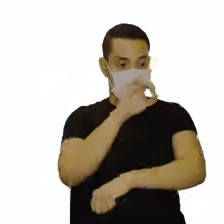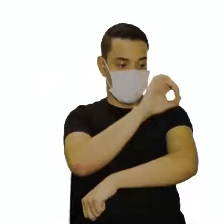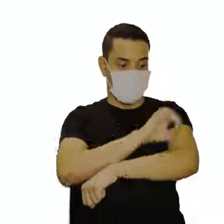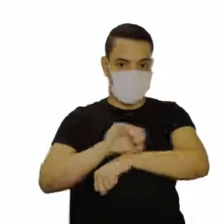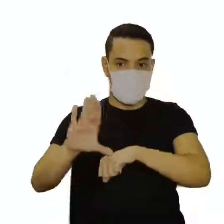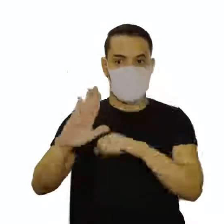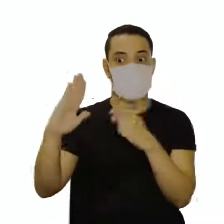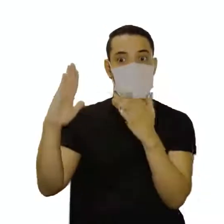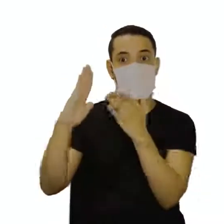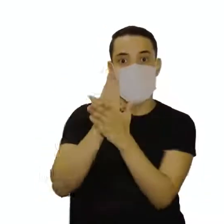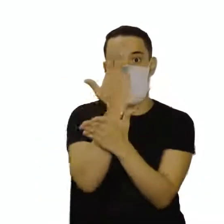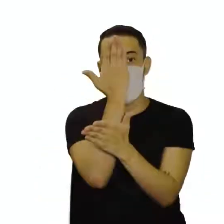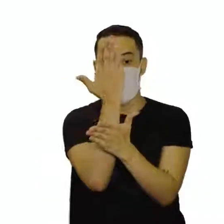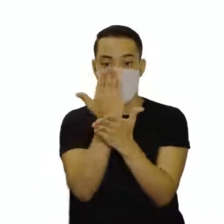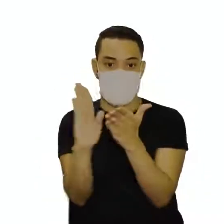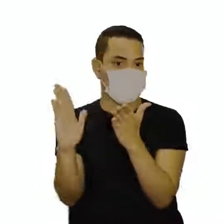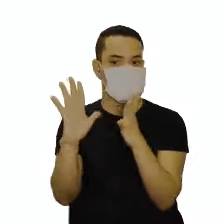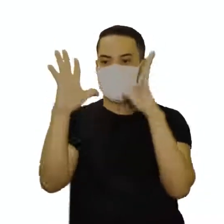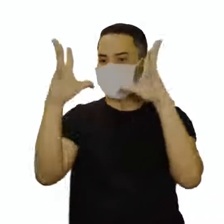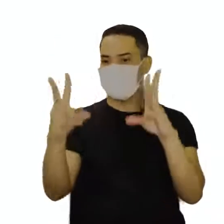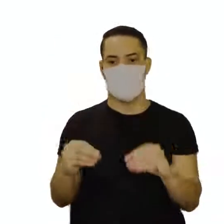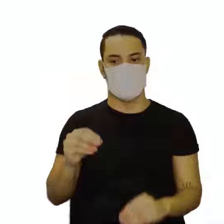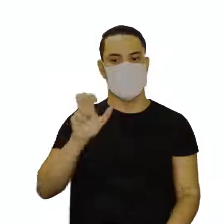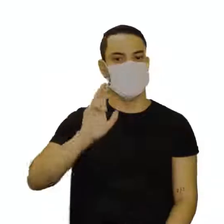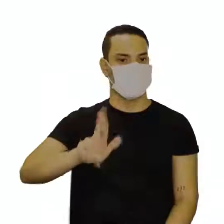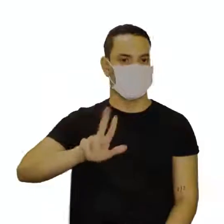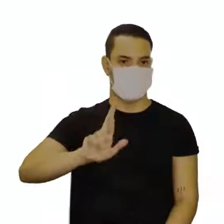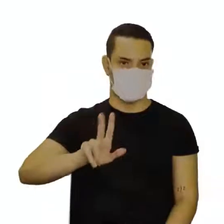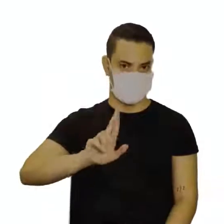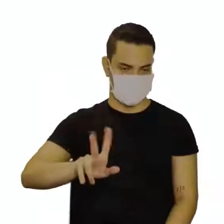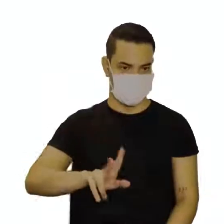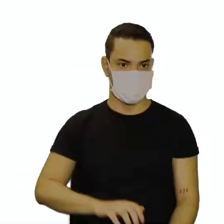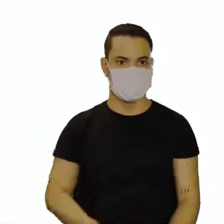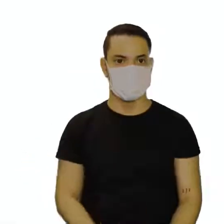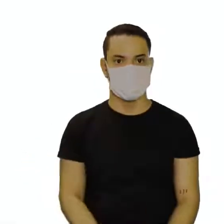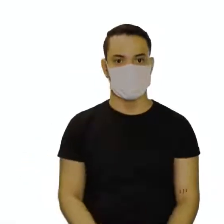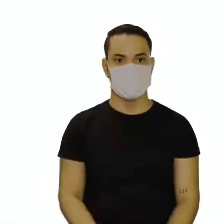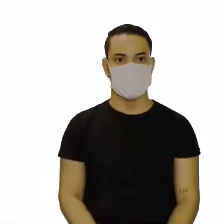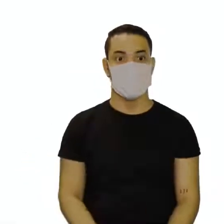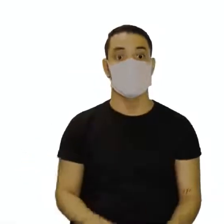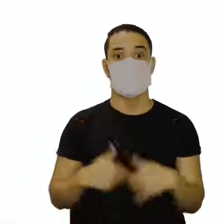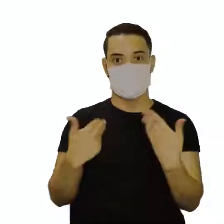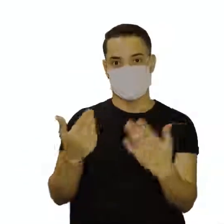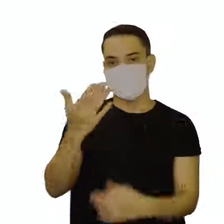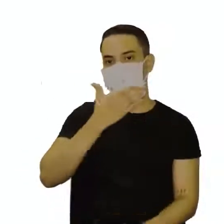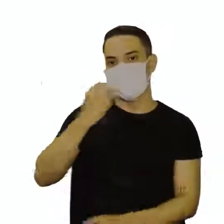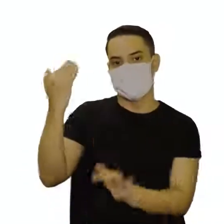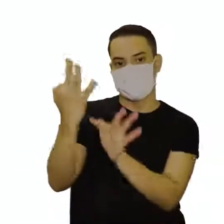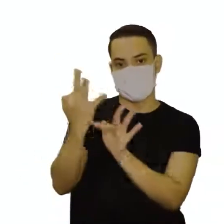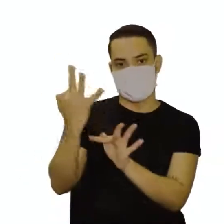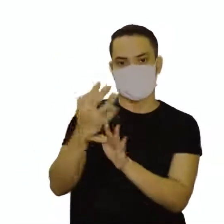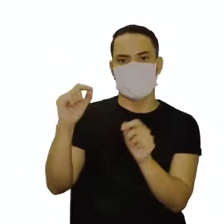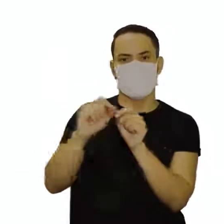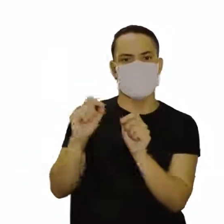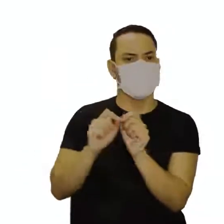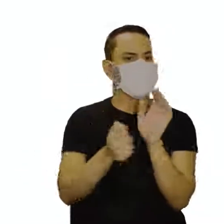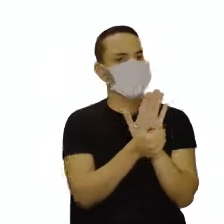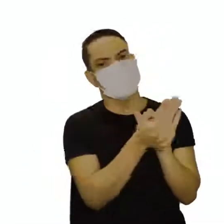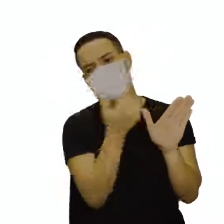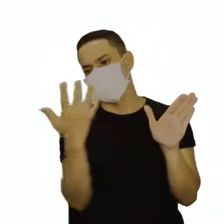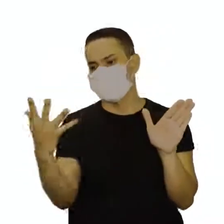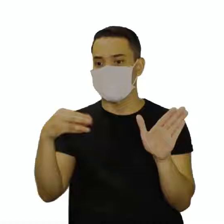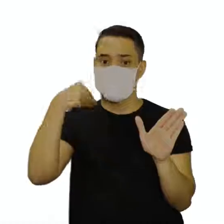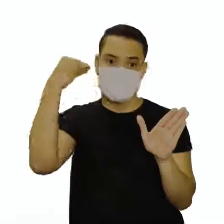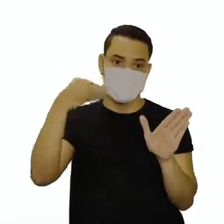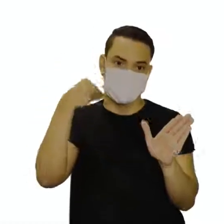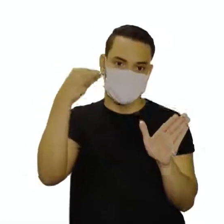né? Alguns, não é todos. Bom, Simon realizou inúmeras experiências,